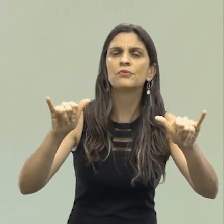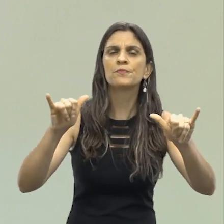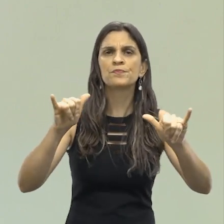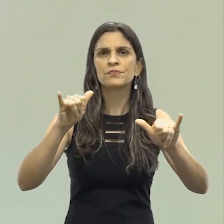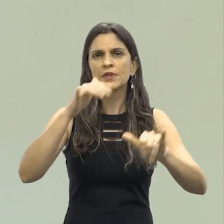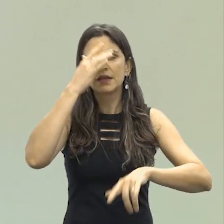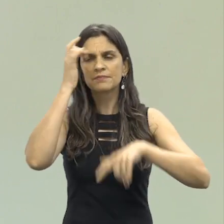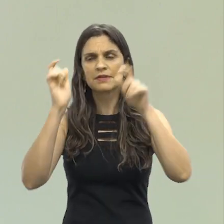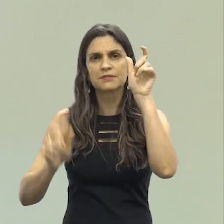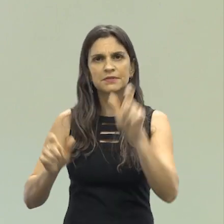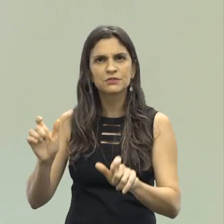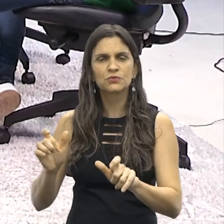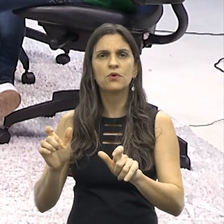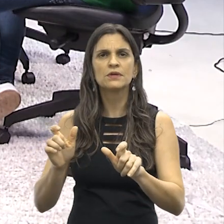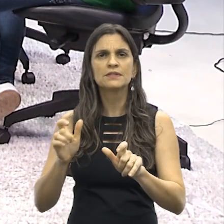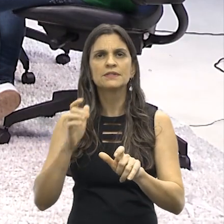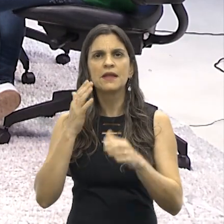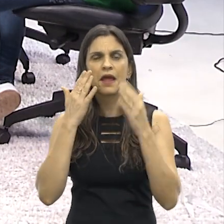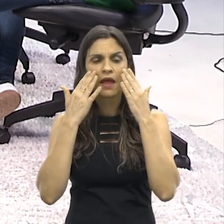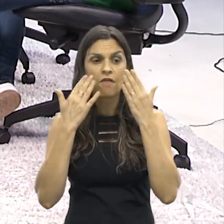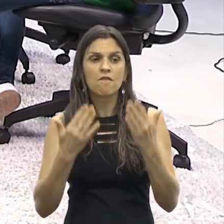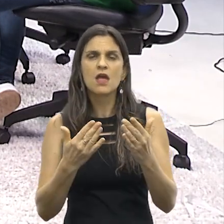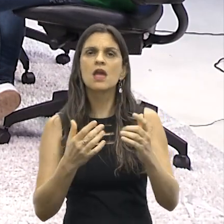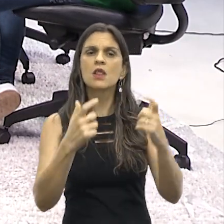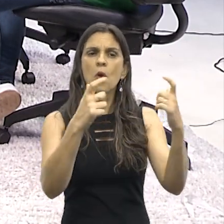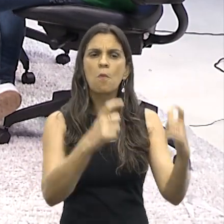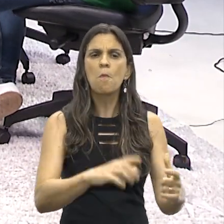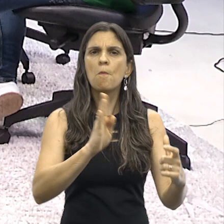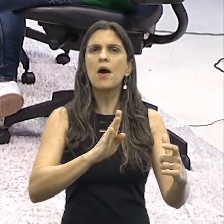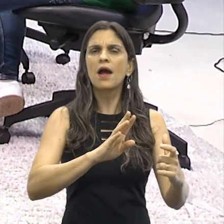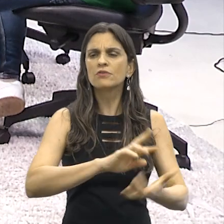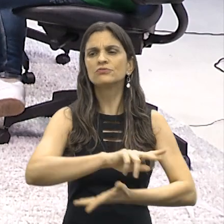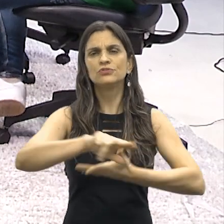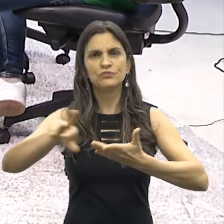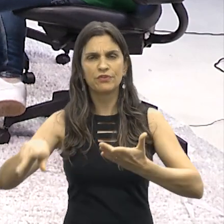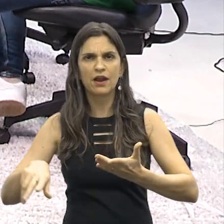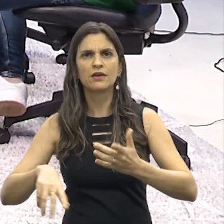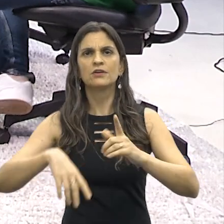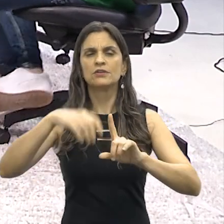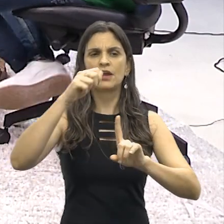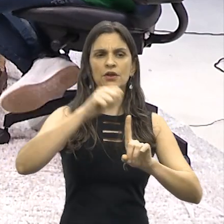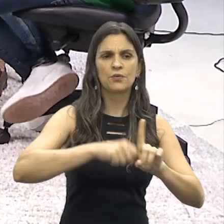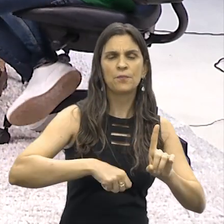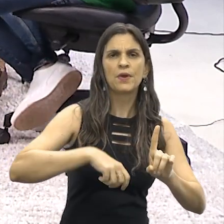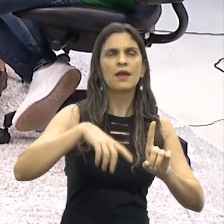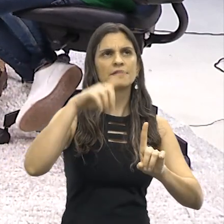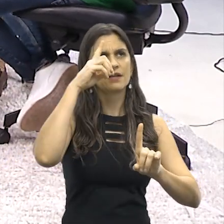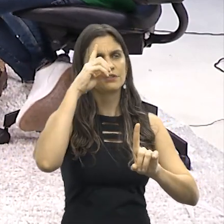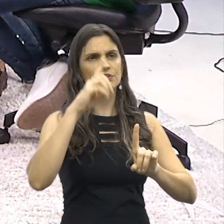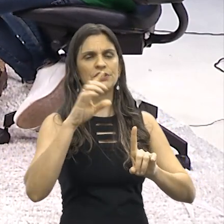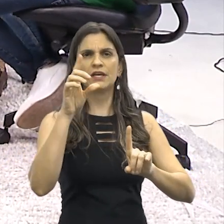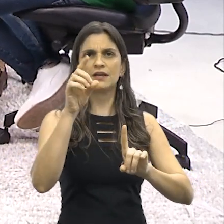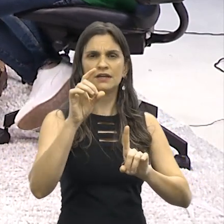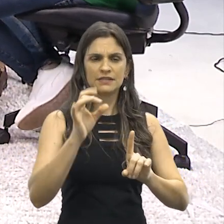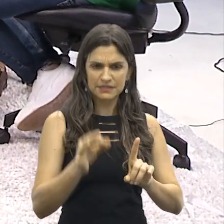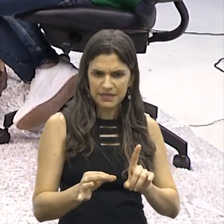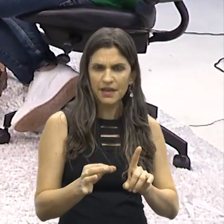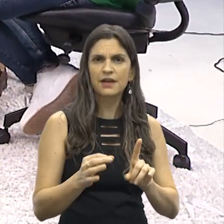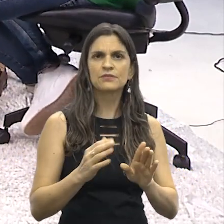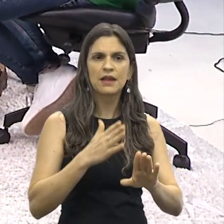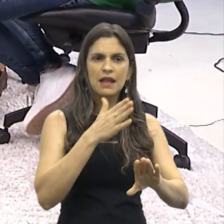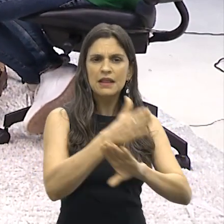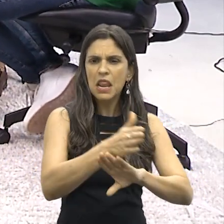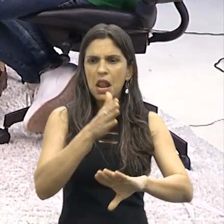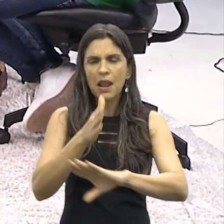essa semana estaremos no bairro tal, no bairro Nova Lima, no bairro, enfim. e aí o tutor comparece ao evento e leva o seu animalzinho para